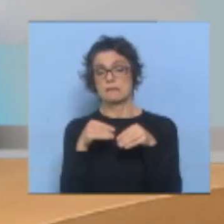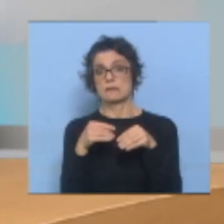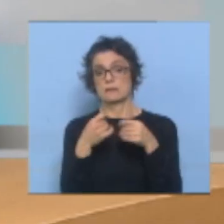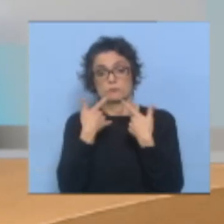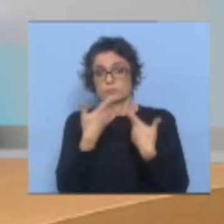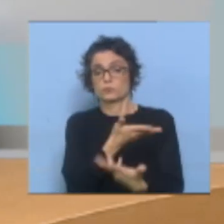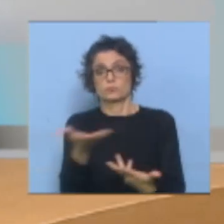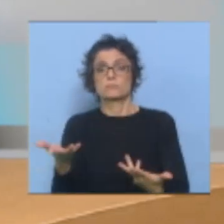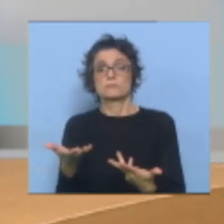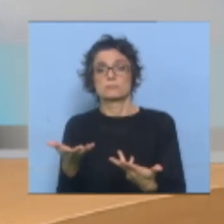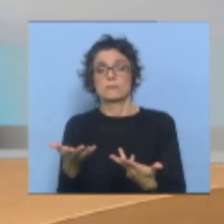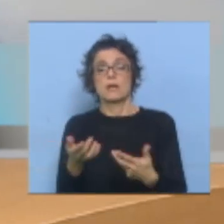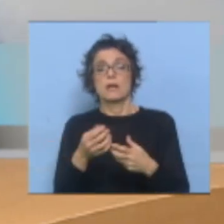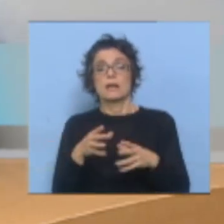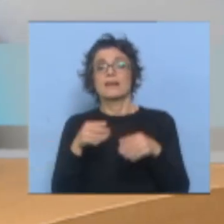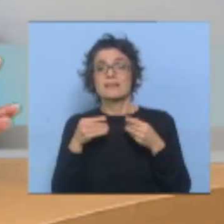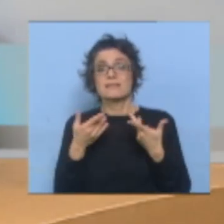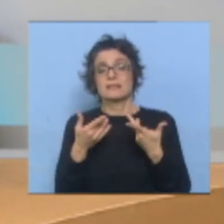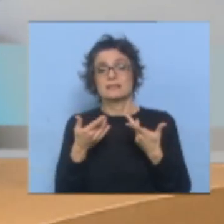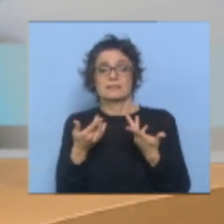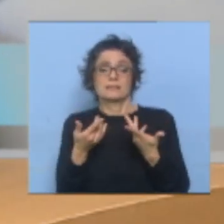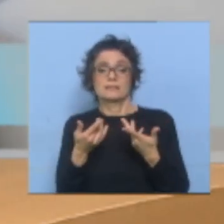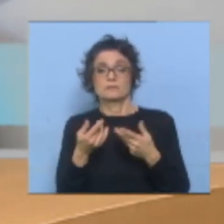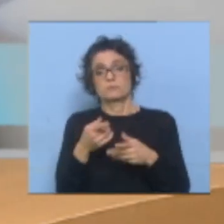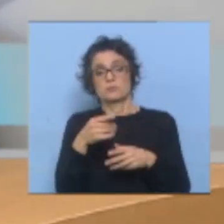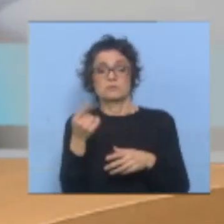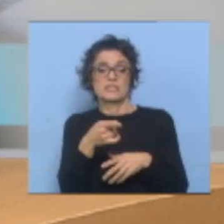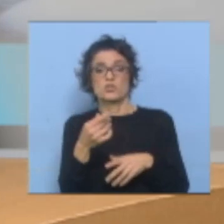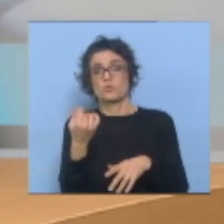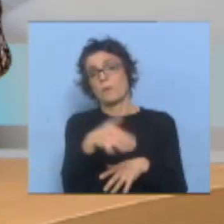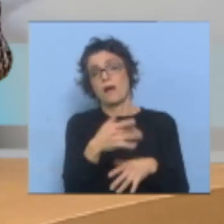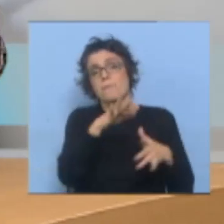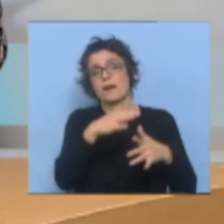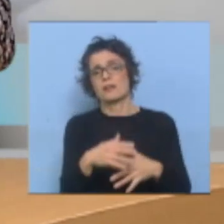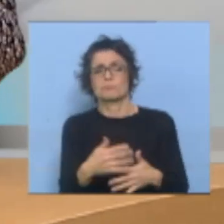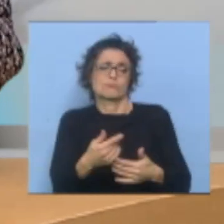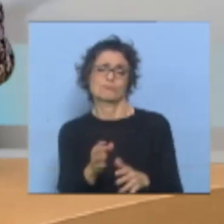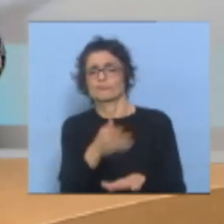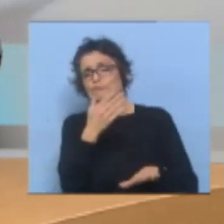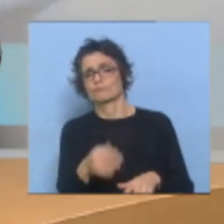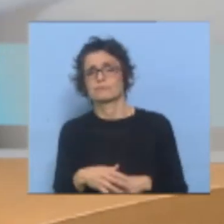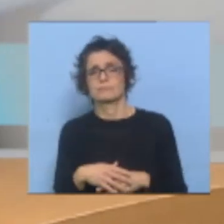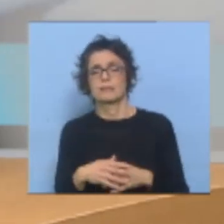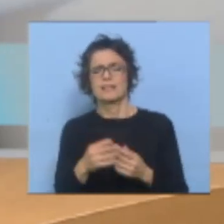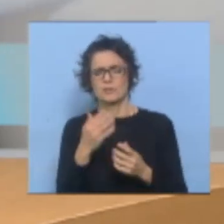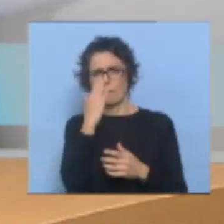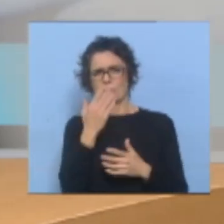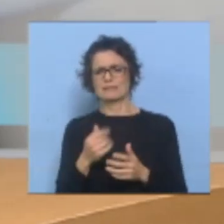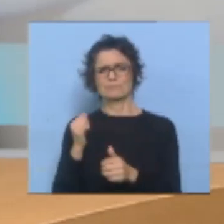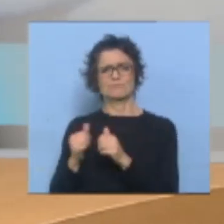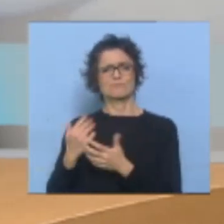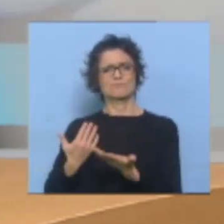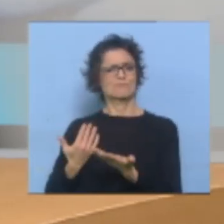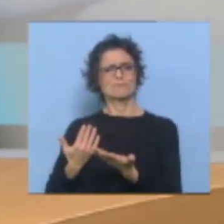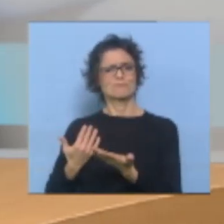crime, achando que não se passa nada. E se fizermos assim uma espécie de andar para trás, vemos